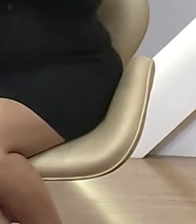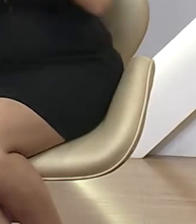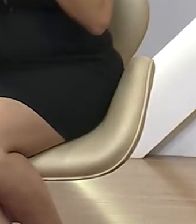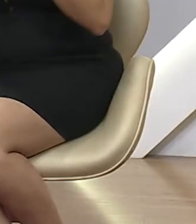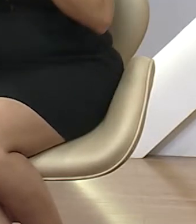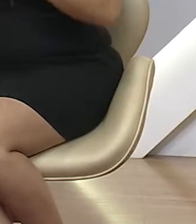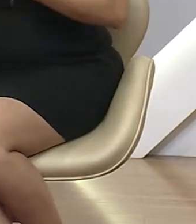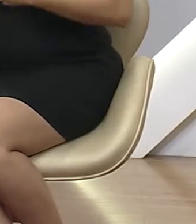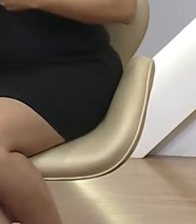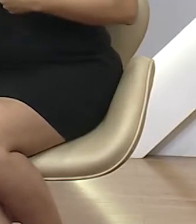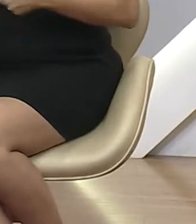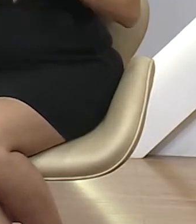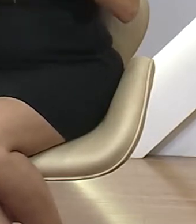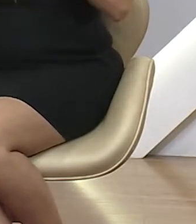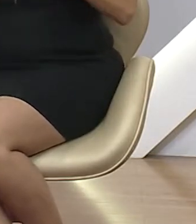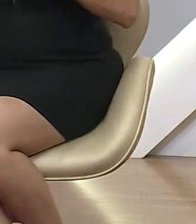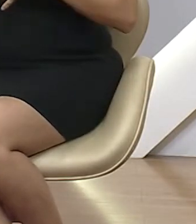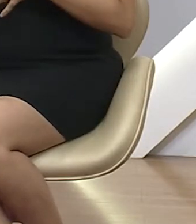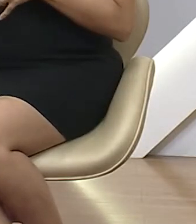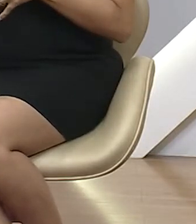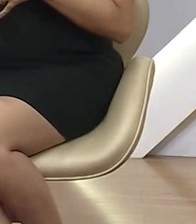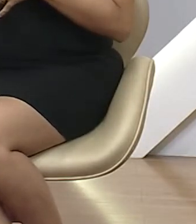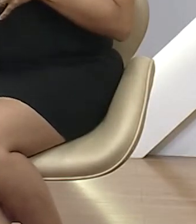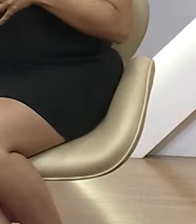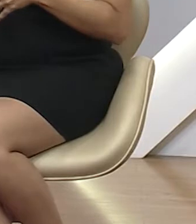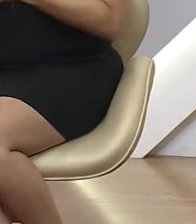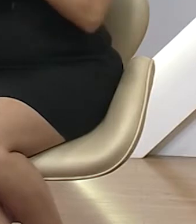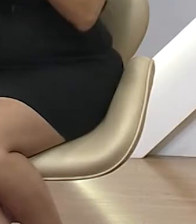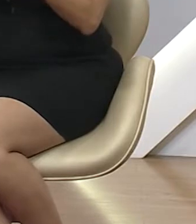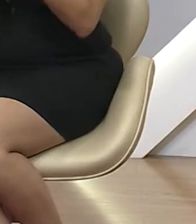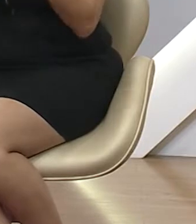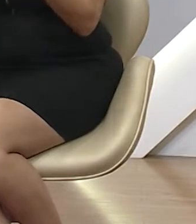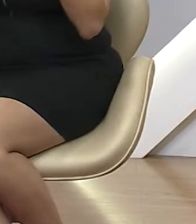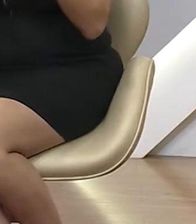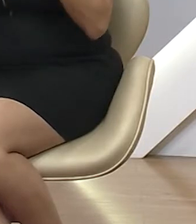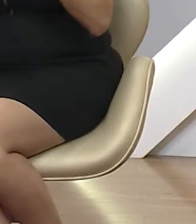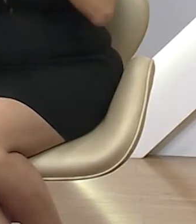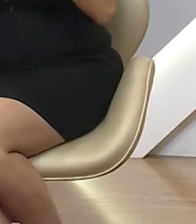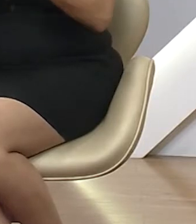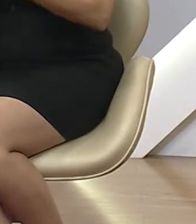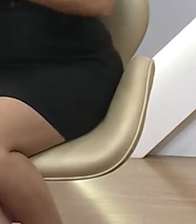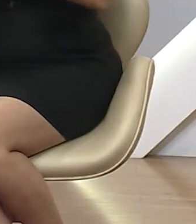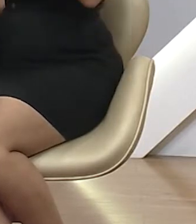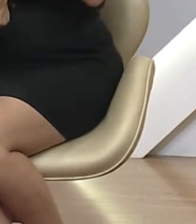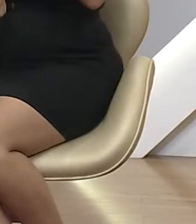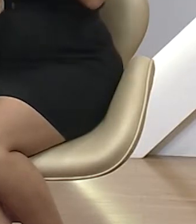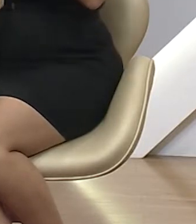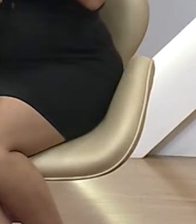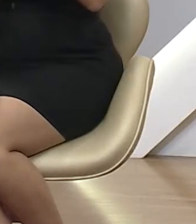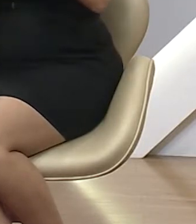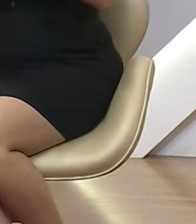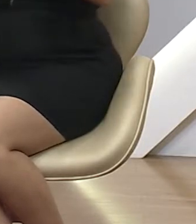ela ainda falta. Sem Por dúvida. Isso que nós, da comunidade surda, queremos uma escola, uma educação